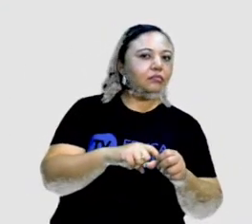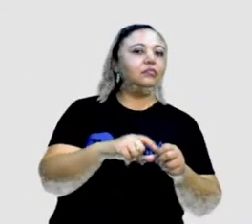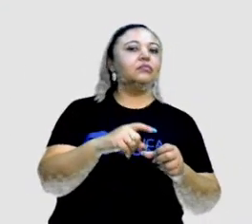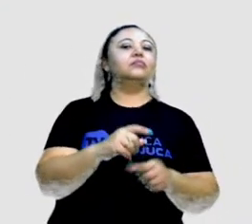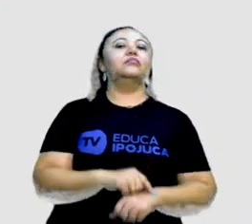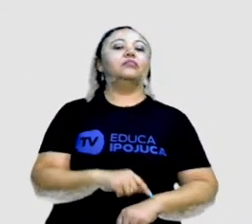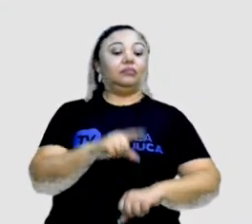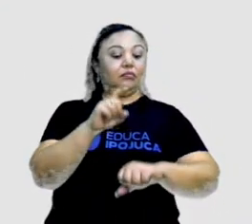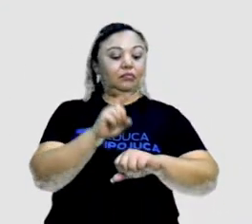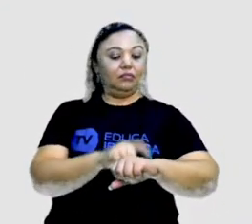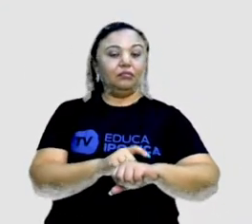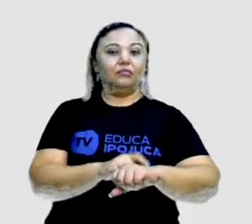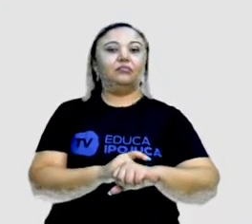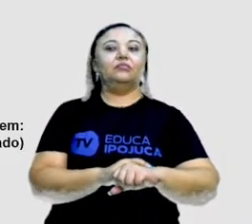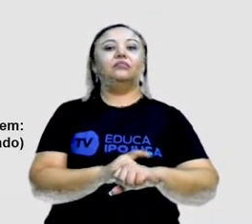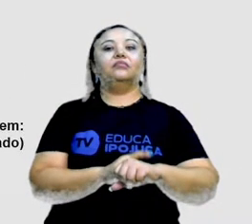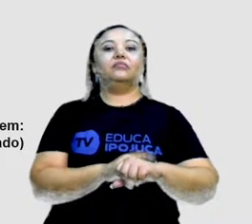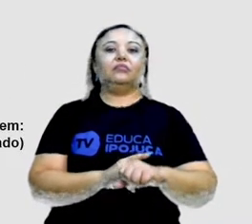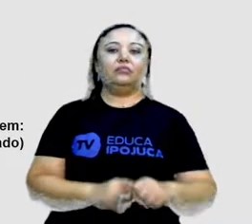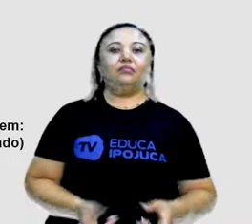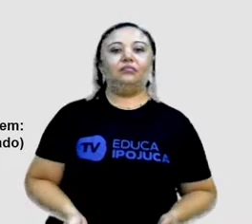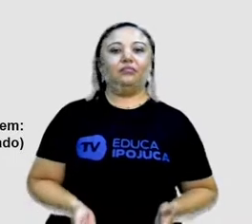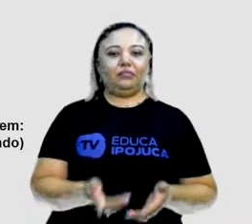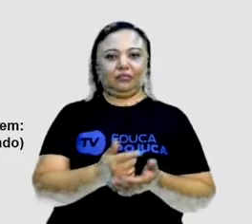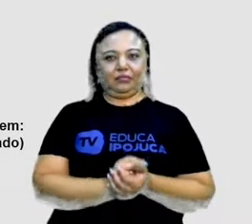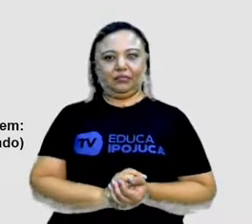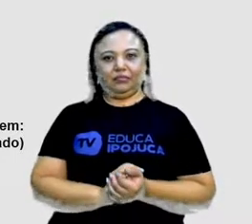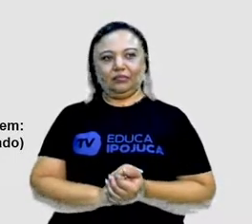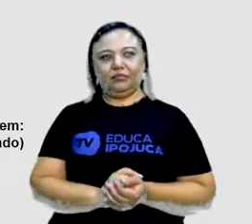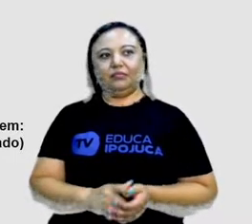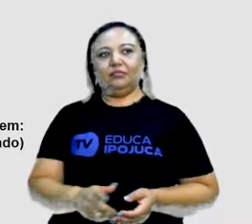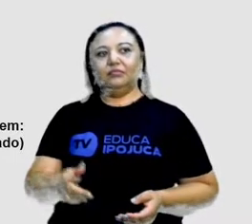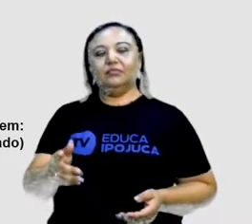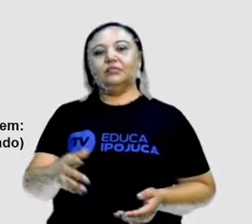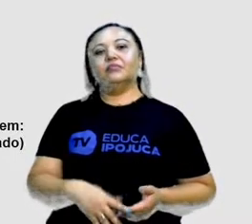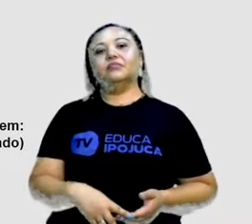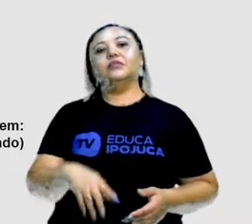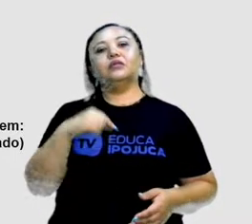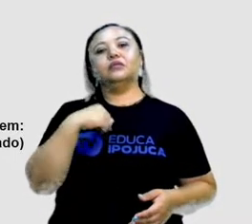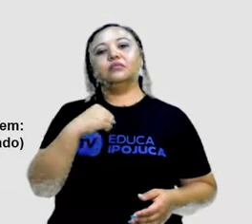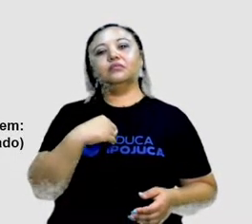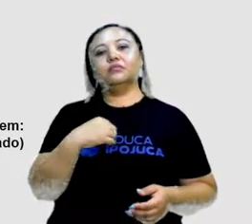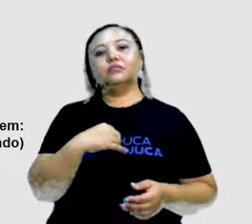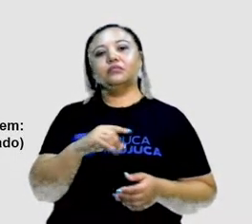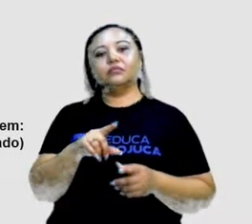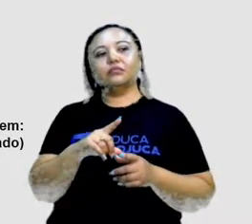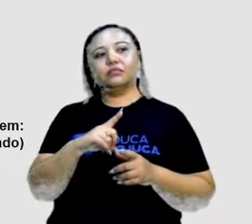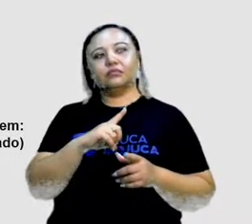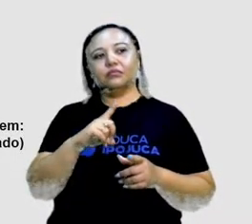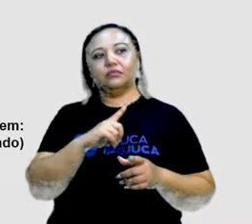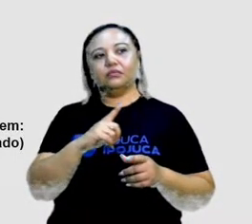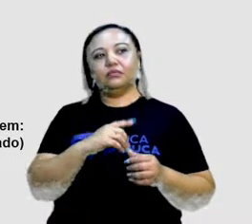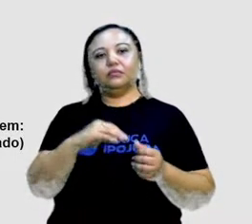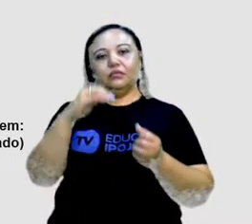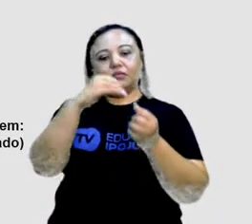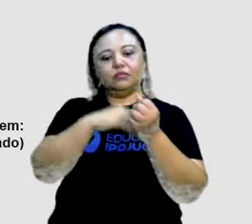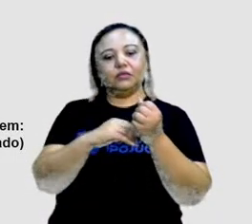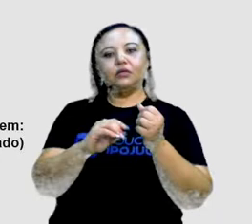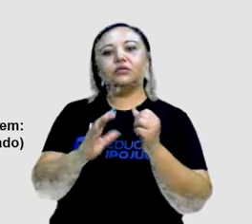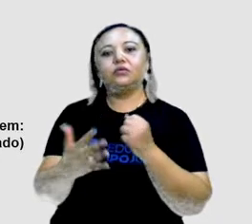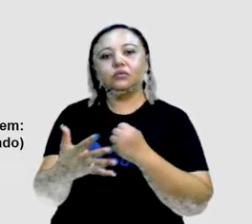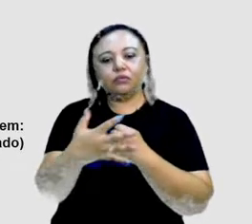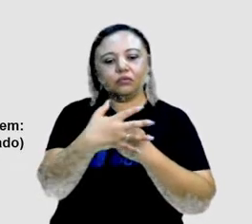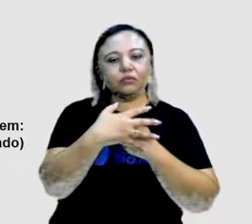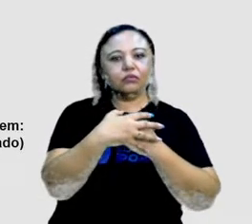aí uma indicação de tempo. Olha, eu tenho um grande defeito. Às vezes eu me escondo na cozinha para